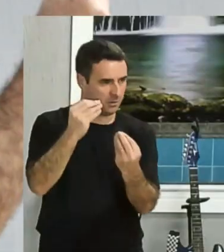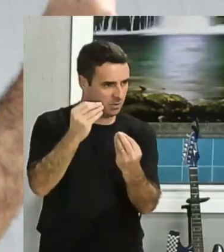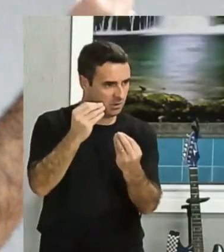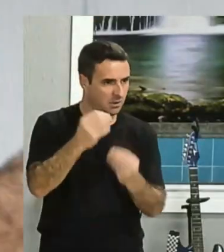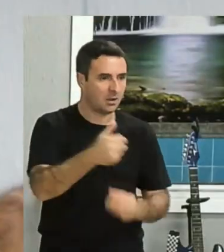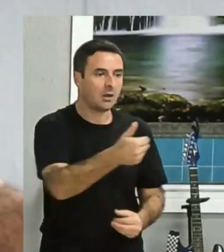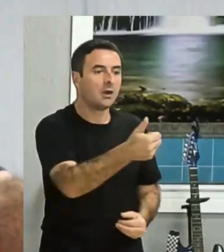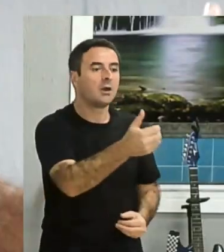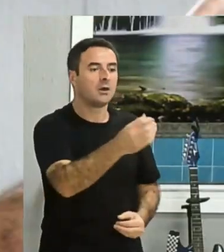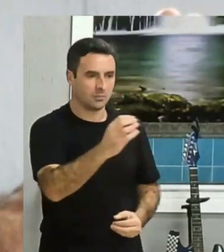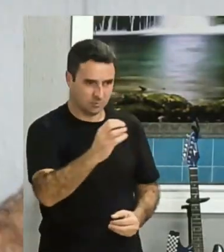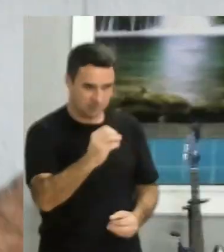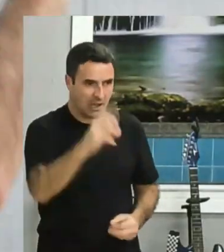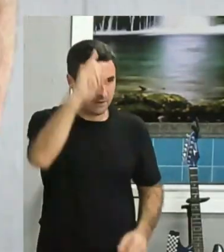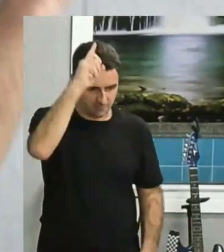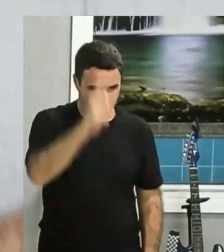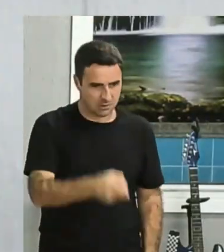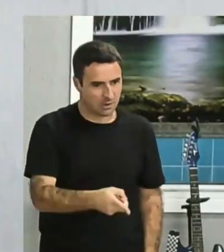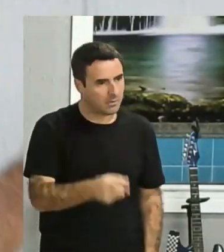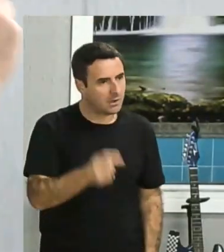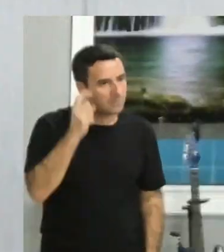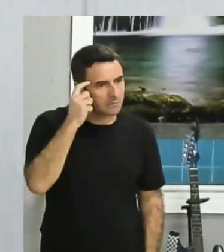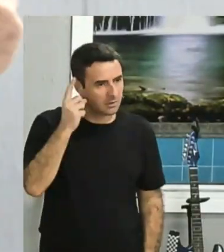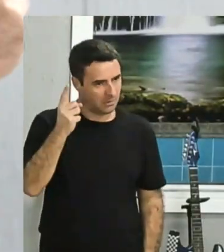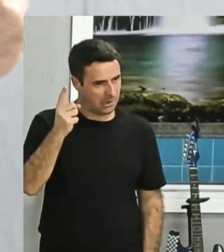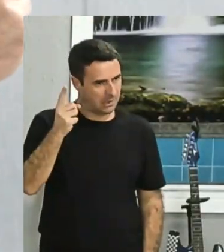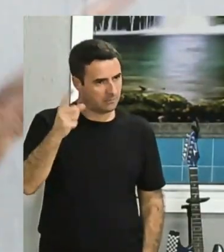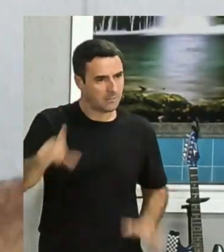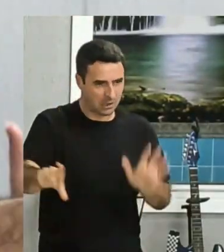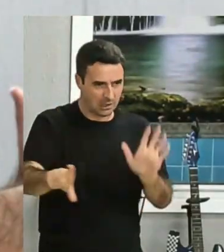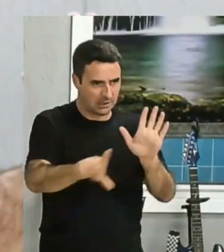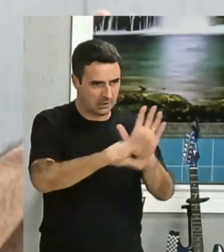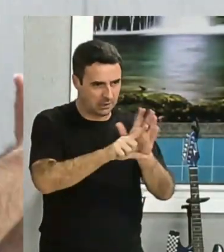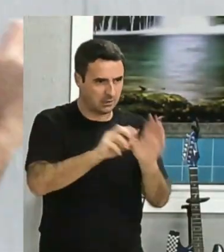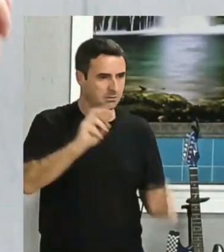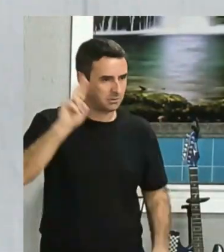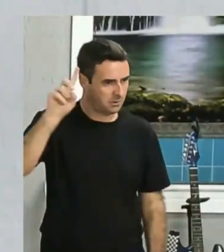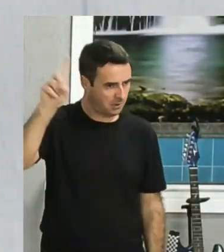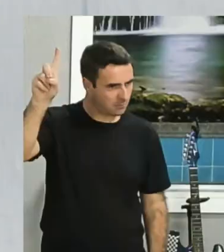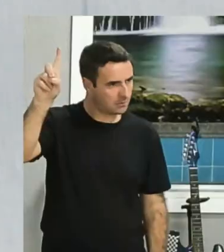aquelas leis, não é, do Senhor,